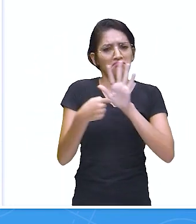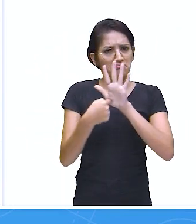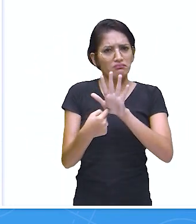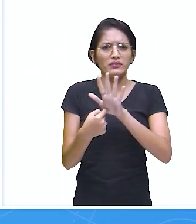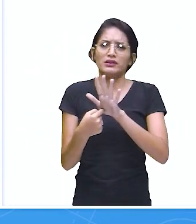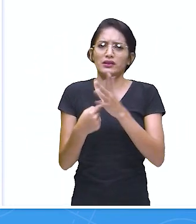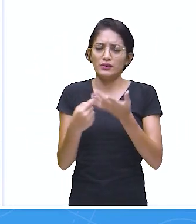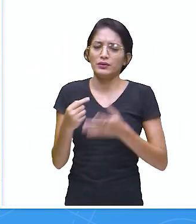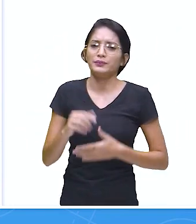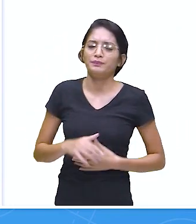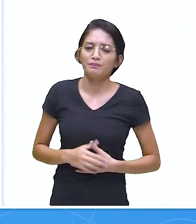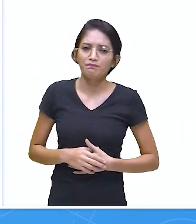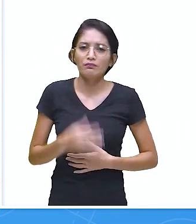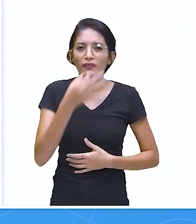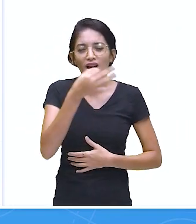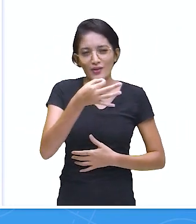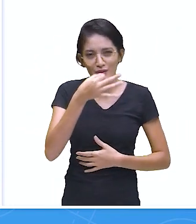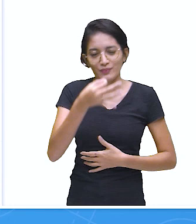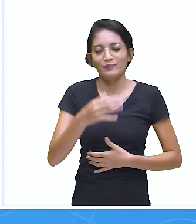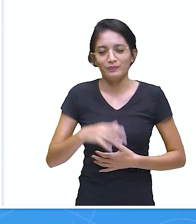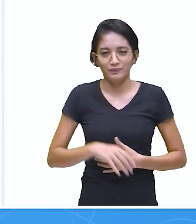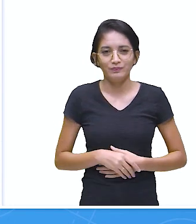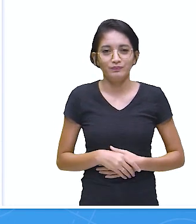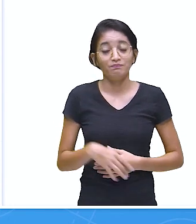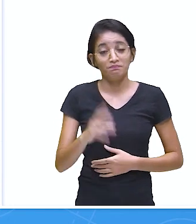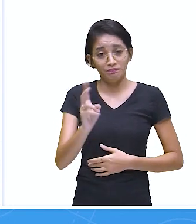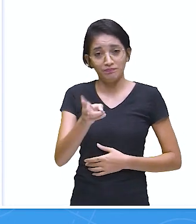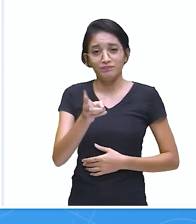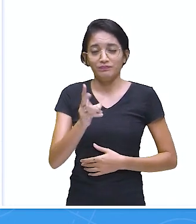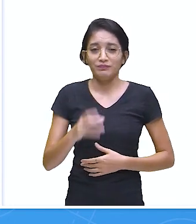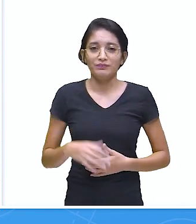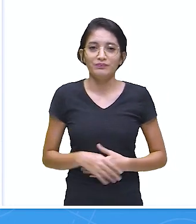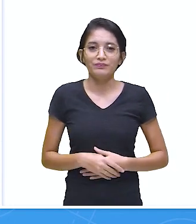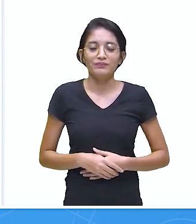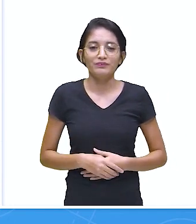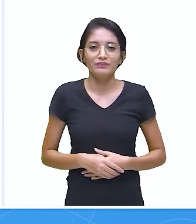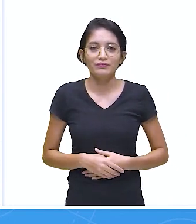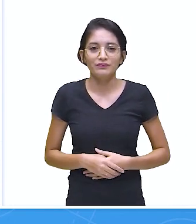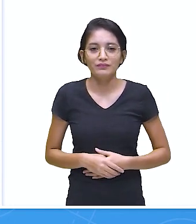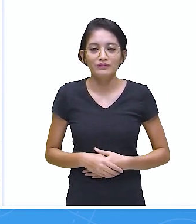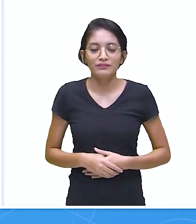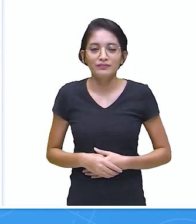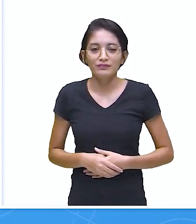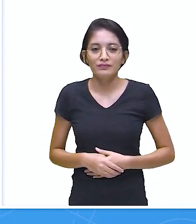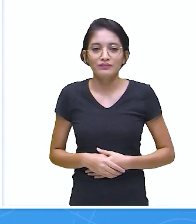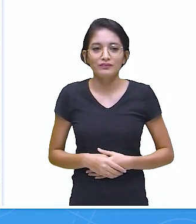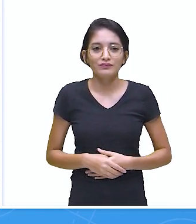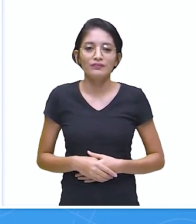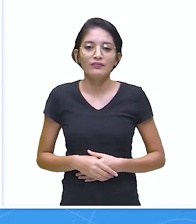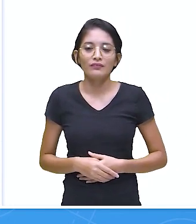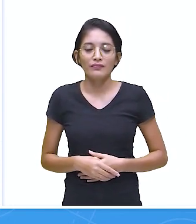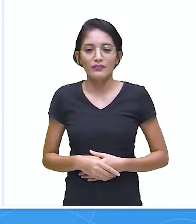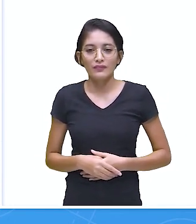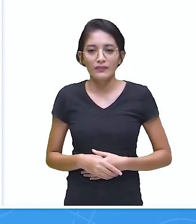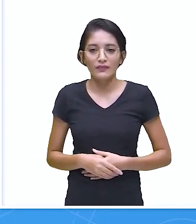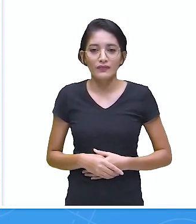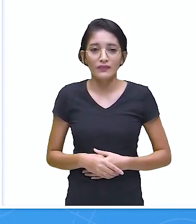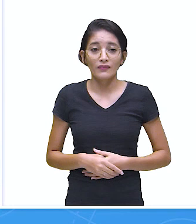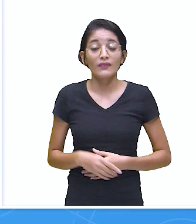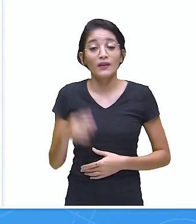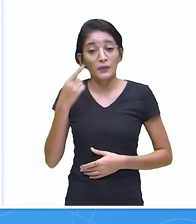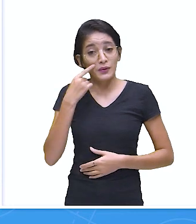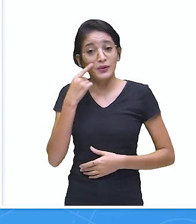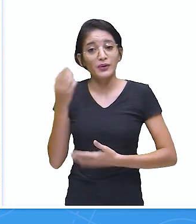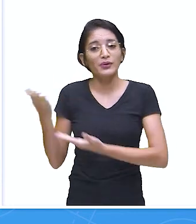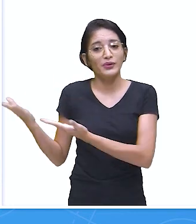essas críticas, ok? Muito bem. Vamos prosseguindo? Vamos lá, vamos prosseguindo, falando sobre charge. Outra charge